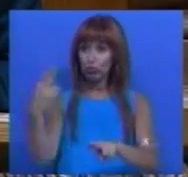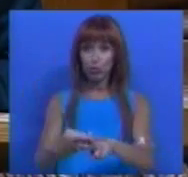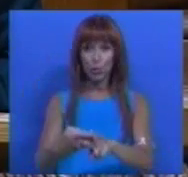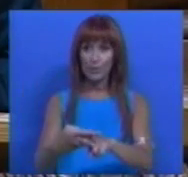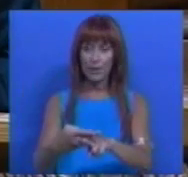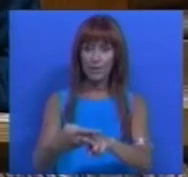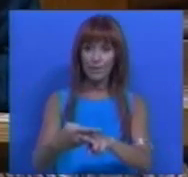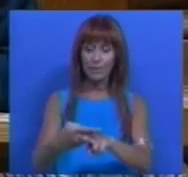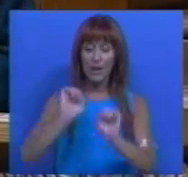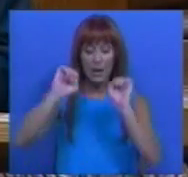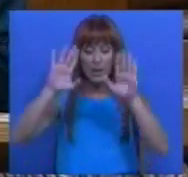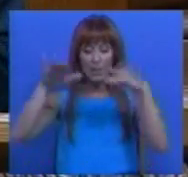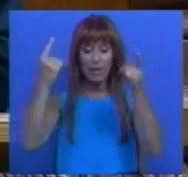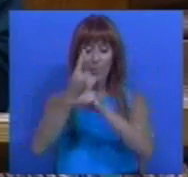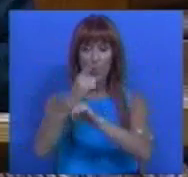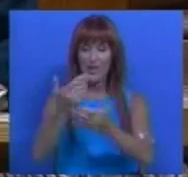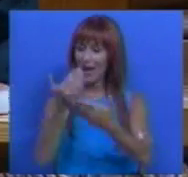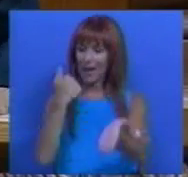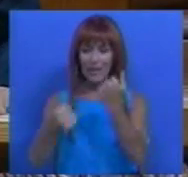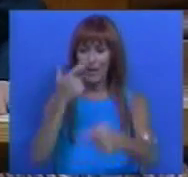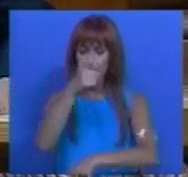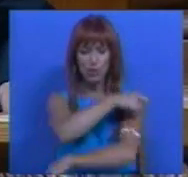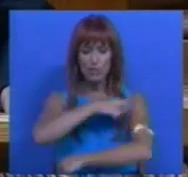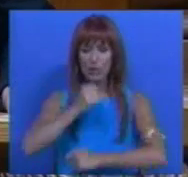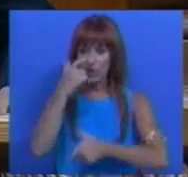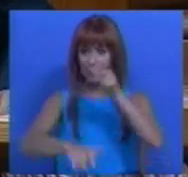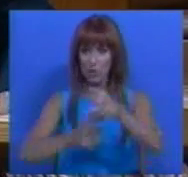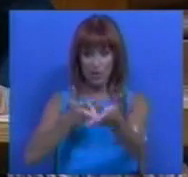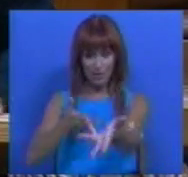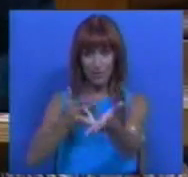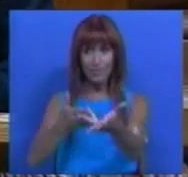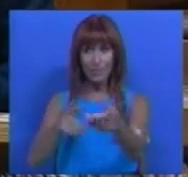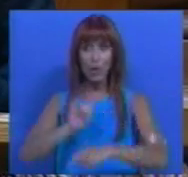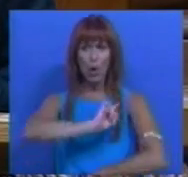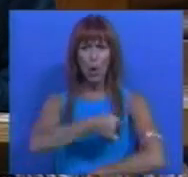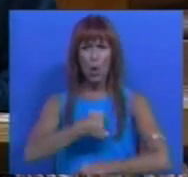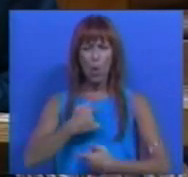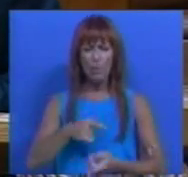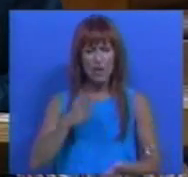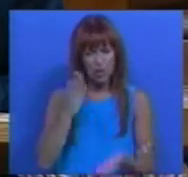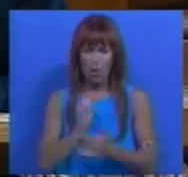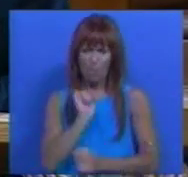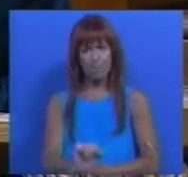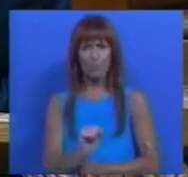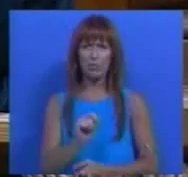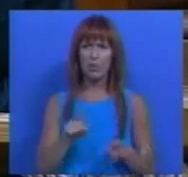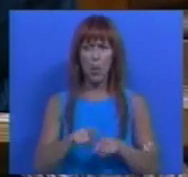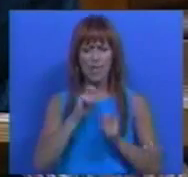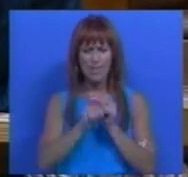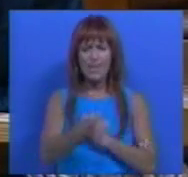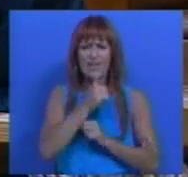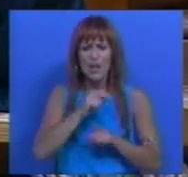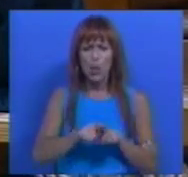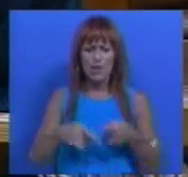duplamente. Em primeiro lugar, porque retira aos representantes dos cidadãos o poder que só a eles cabe de decidir